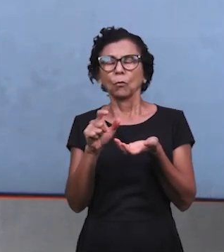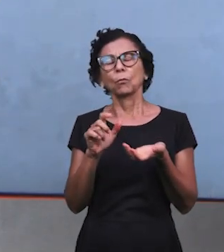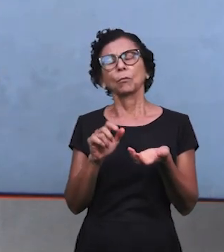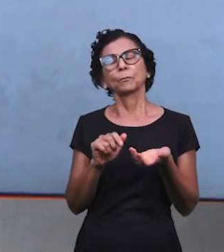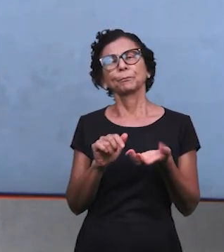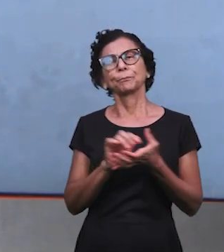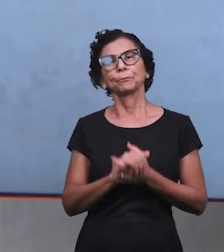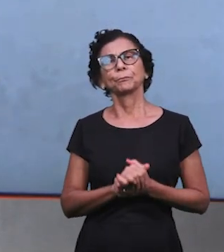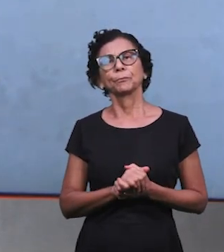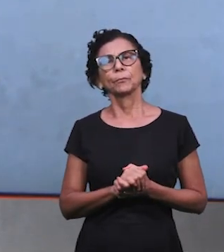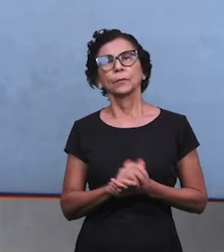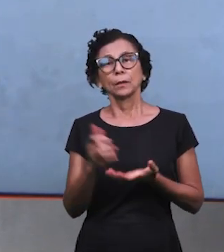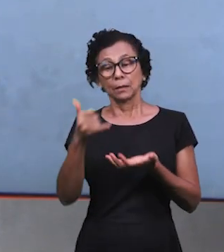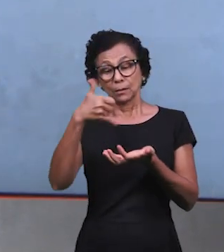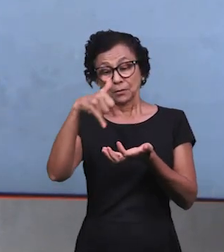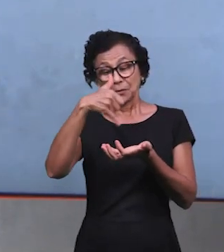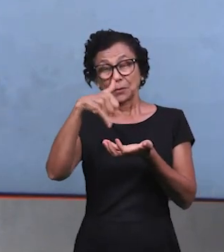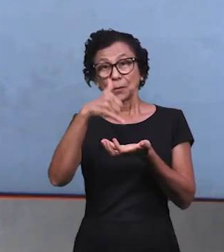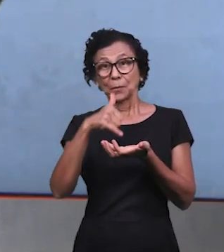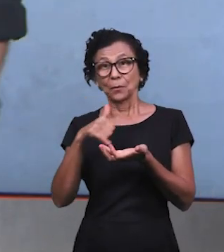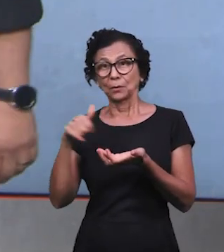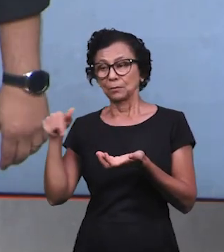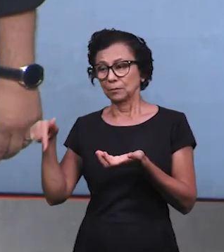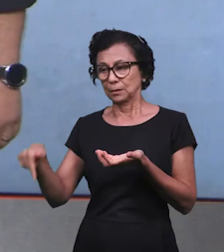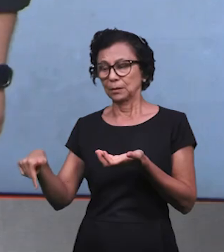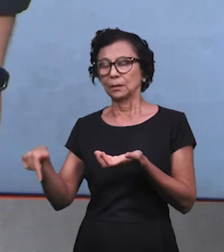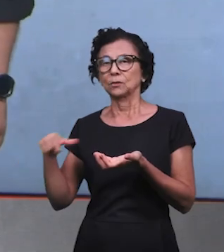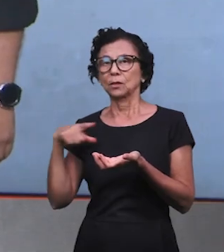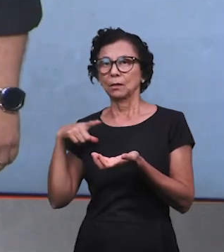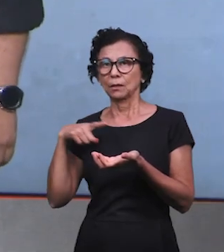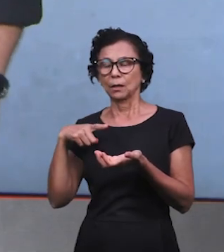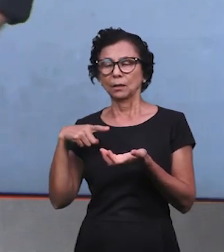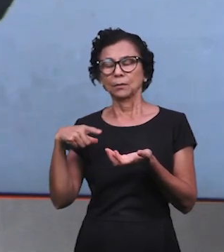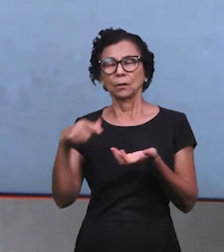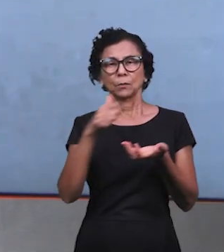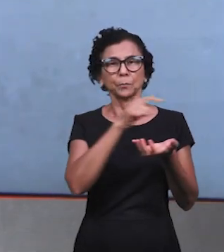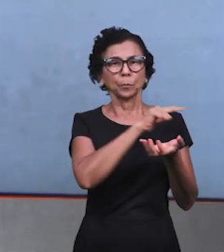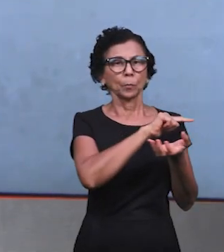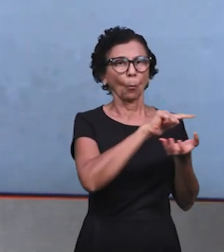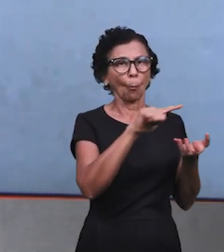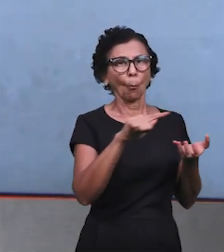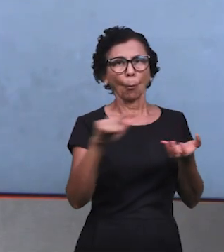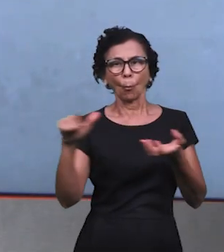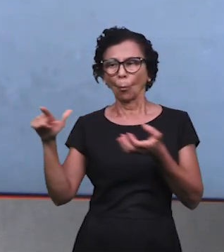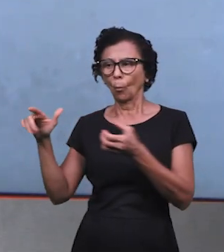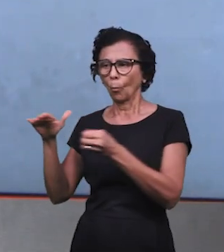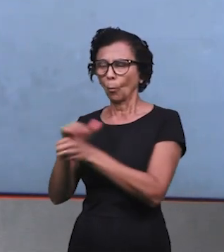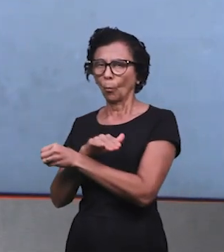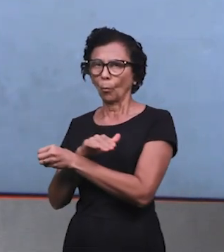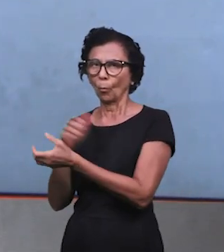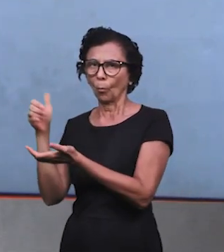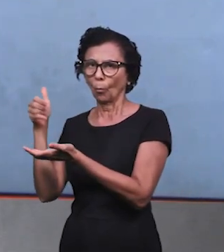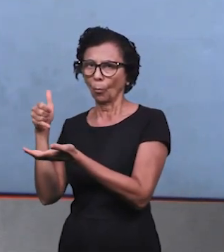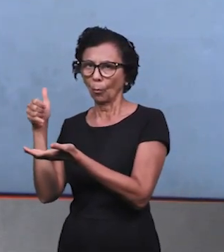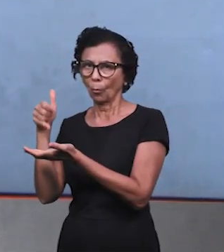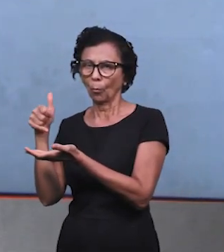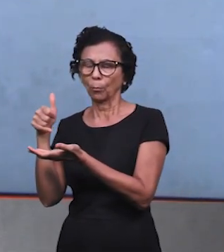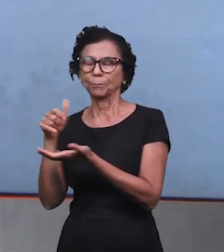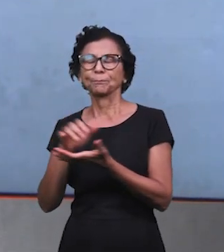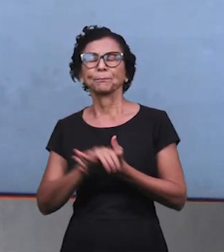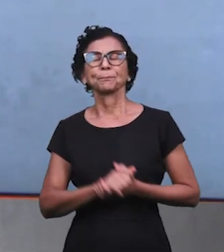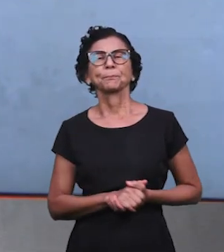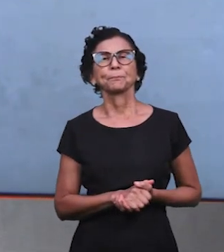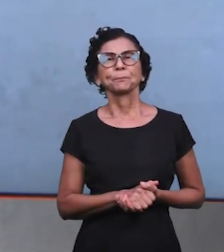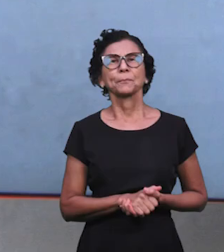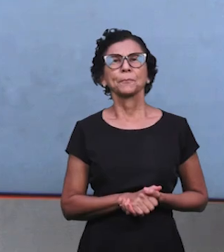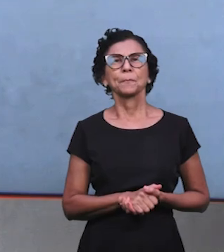né? Essa candeia aqui já está com óleo, e essa candeia aqui está sem óleo. Vamos lá, vamos acender essa candeia aqui sem óleo, para a